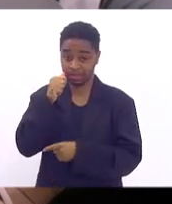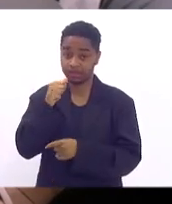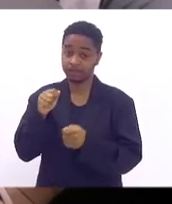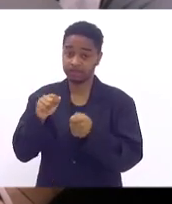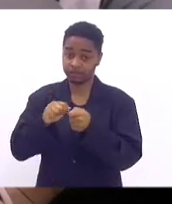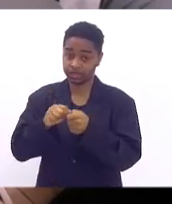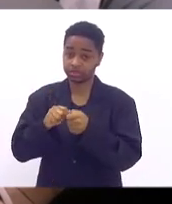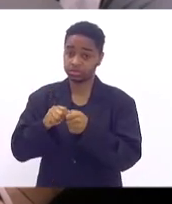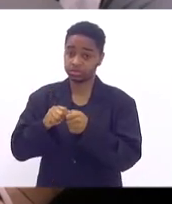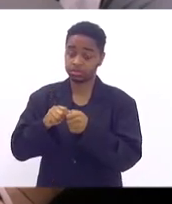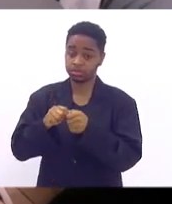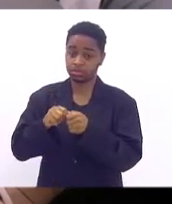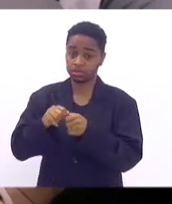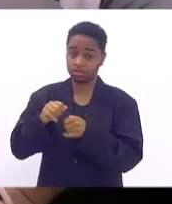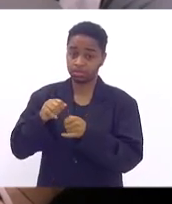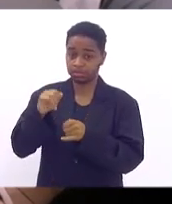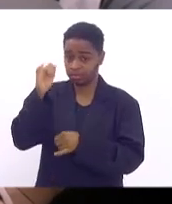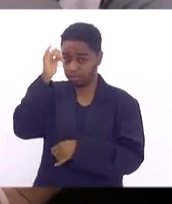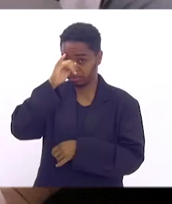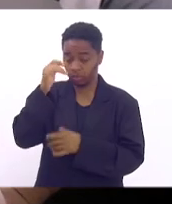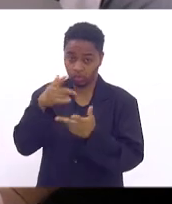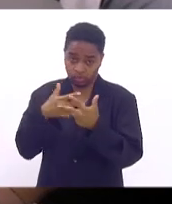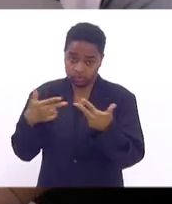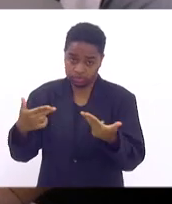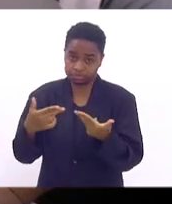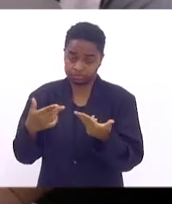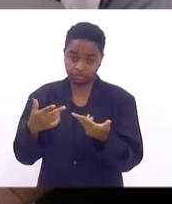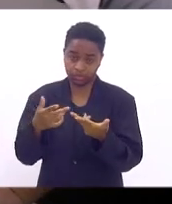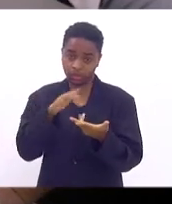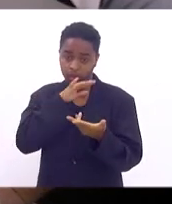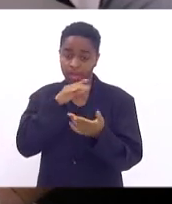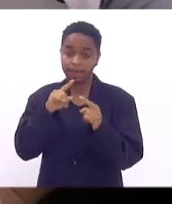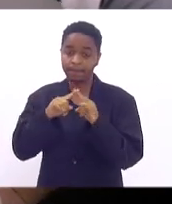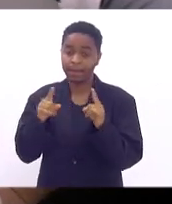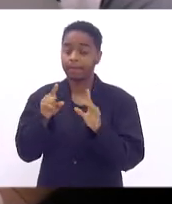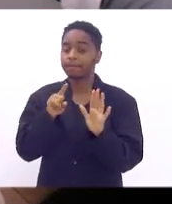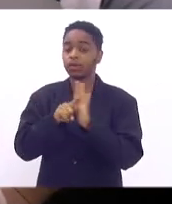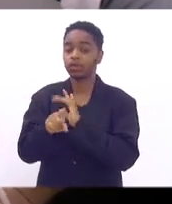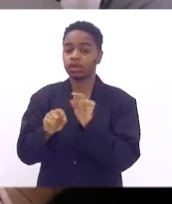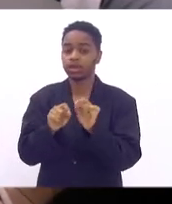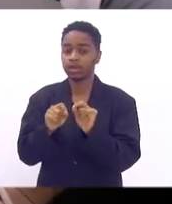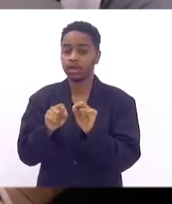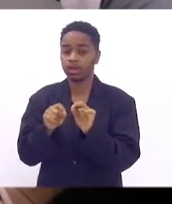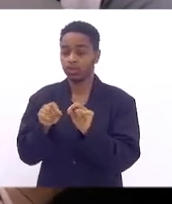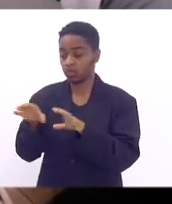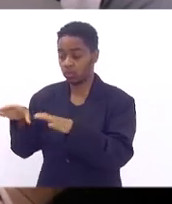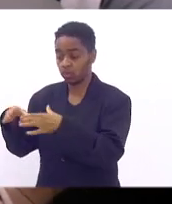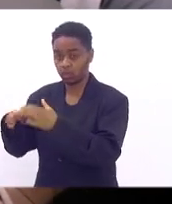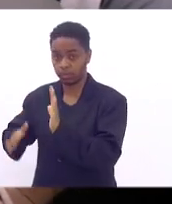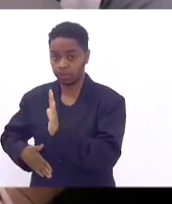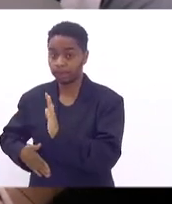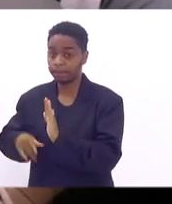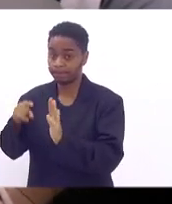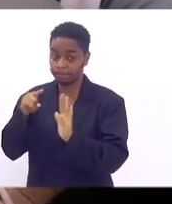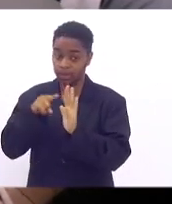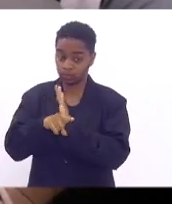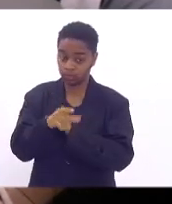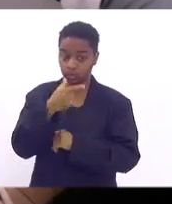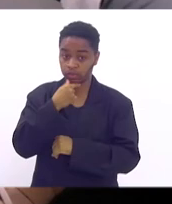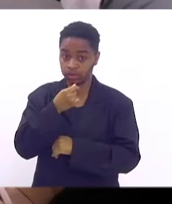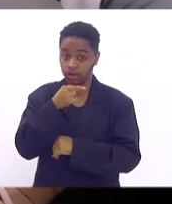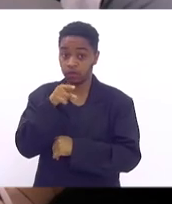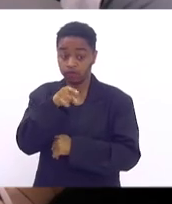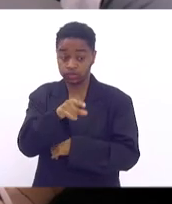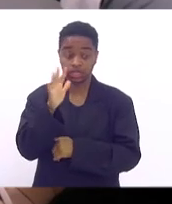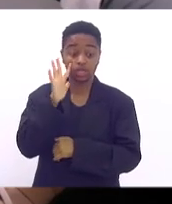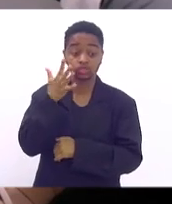companheiro, para protegê-la, disse... A pergunta era, você resolve ou a gente resolve? E aí foi a